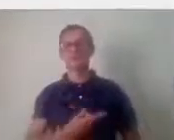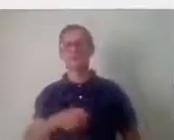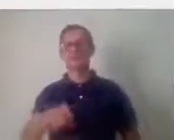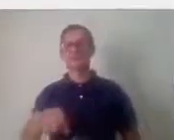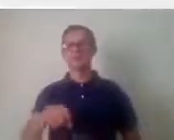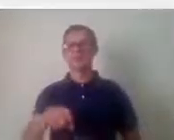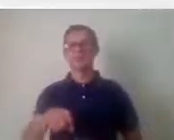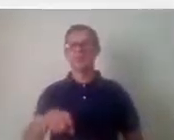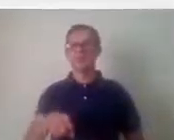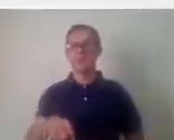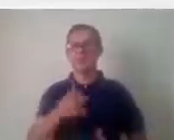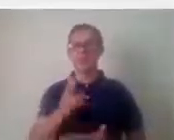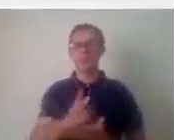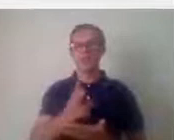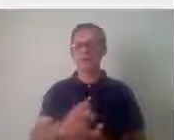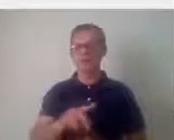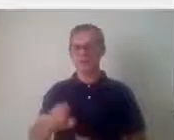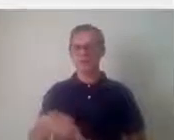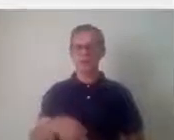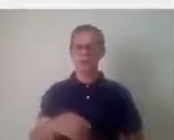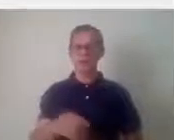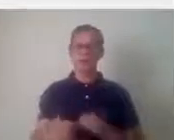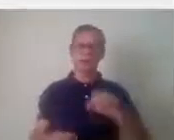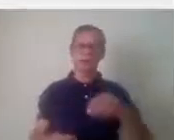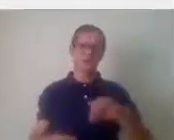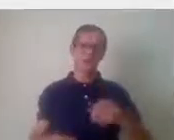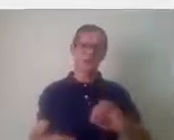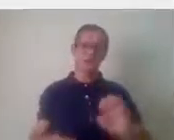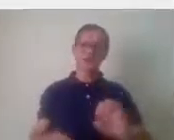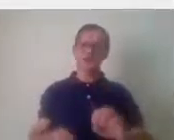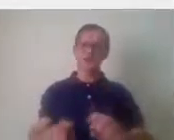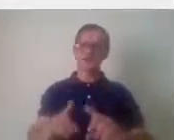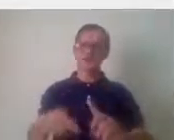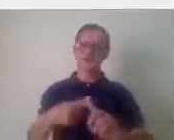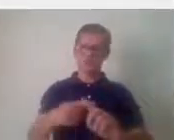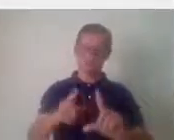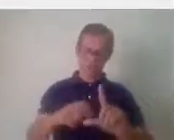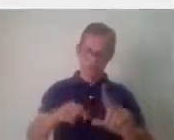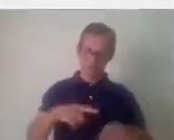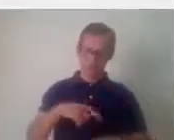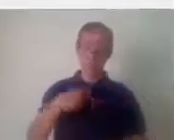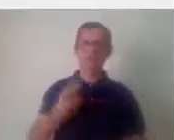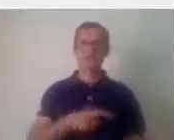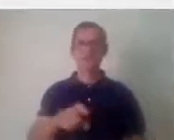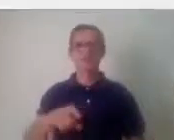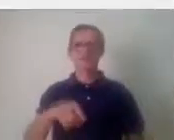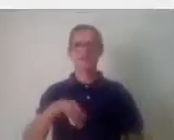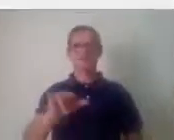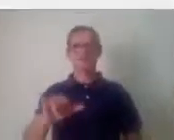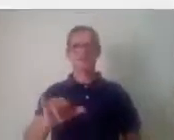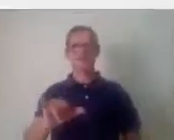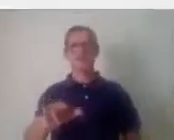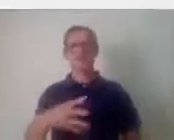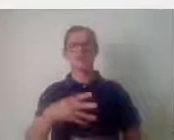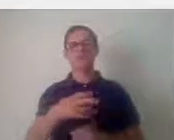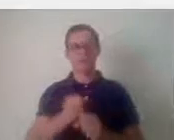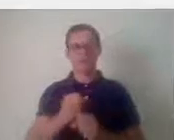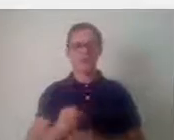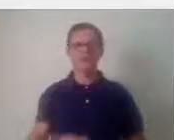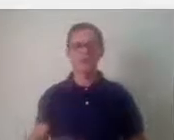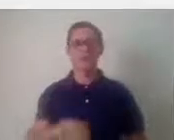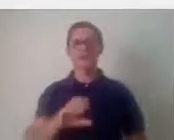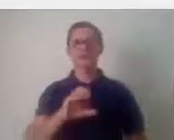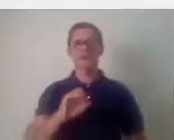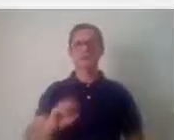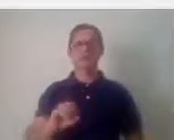é constante. Integral de constante, constante vezes a letra. Então, nós vamos ter xy calculada em